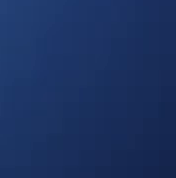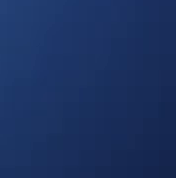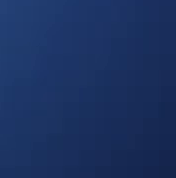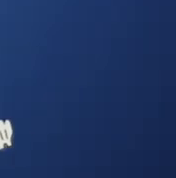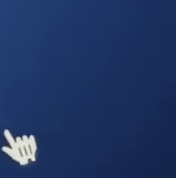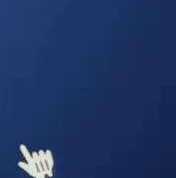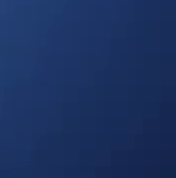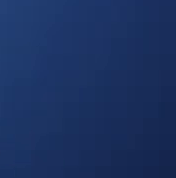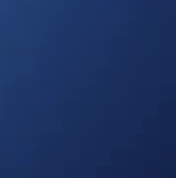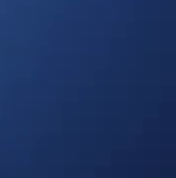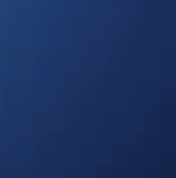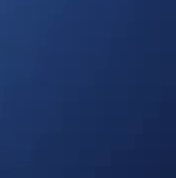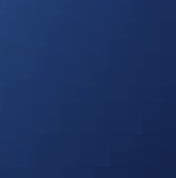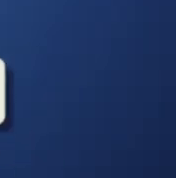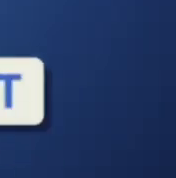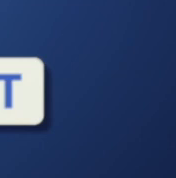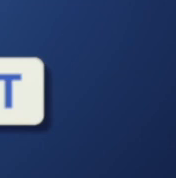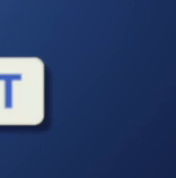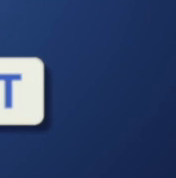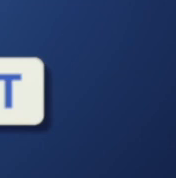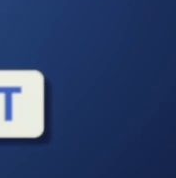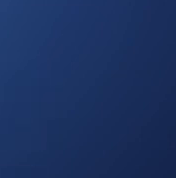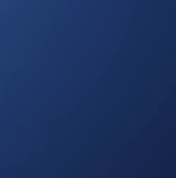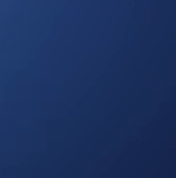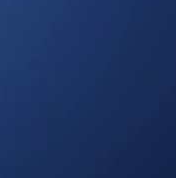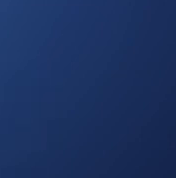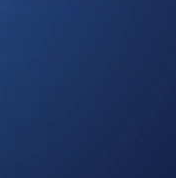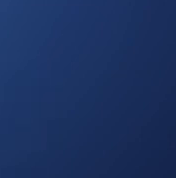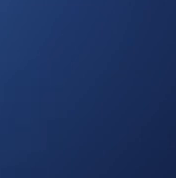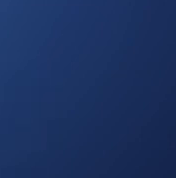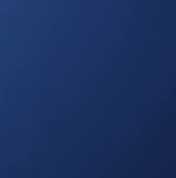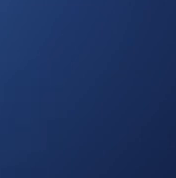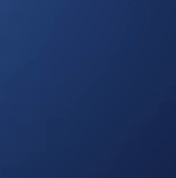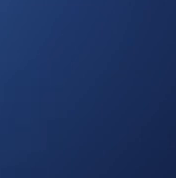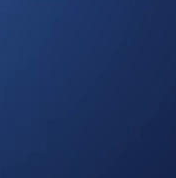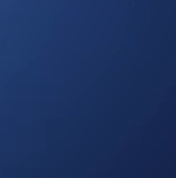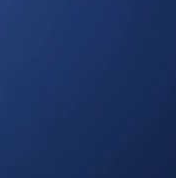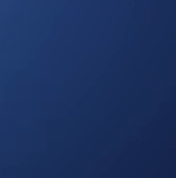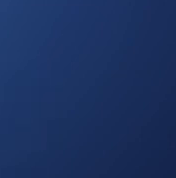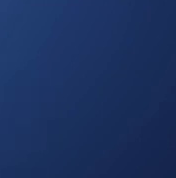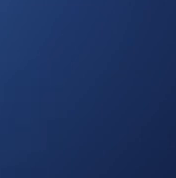inscreva. Não há nenhum botão notificação, pode for comentário, não faz tudo, vai merecer.